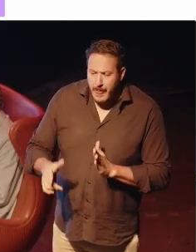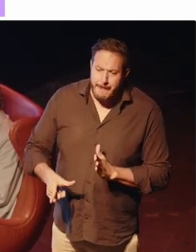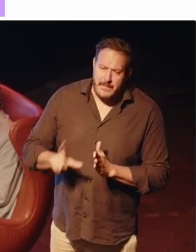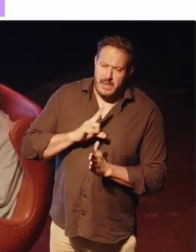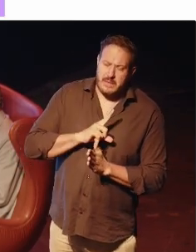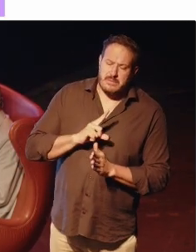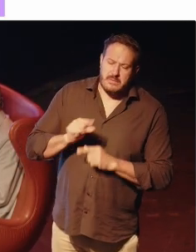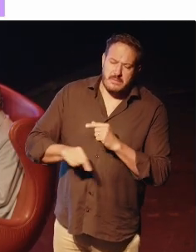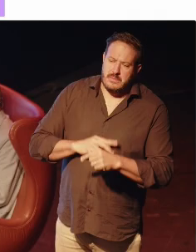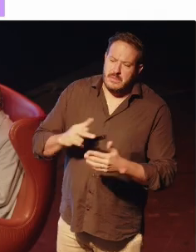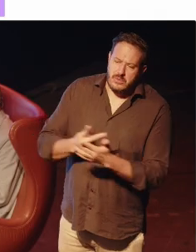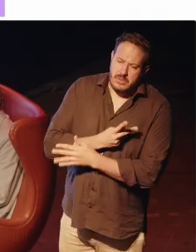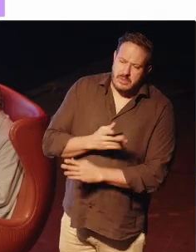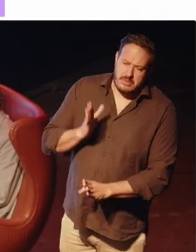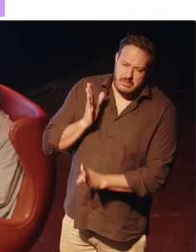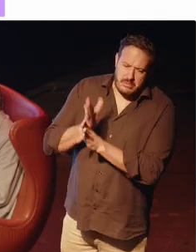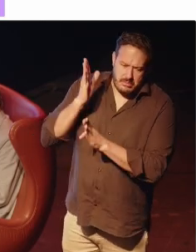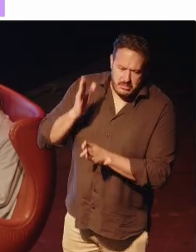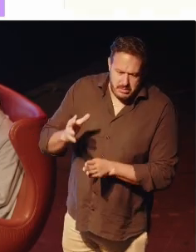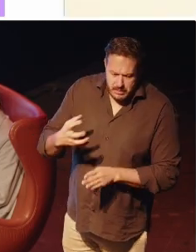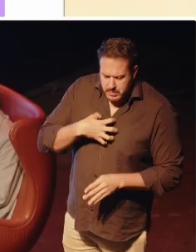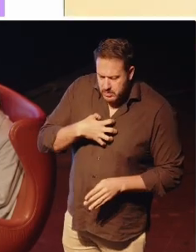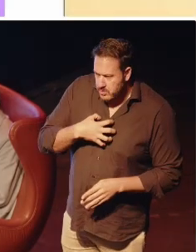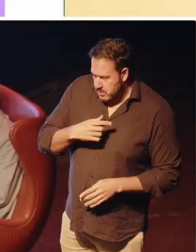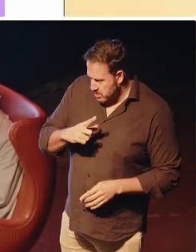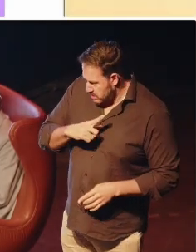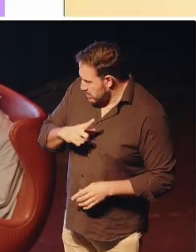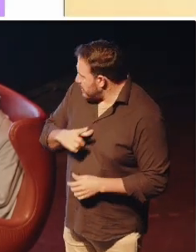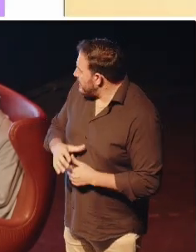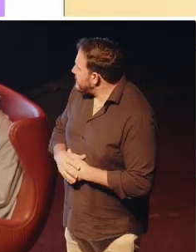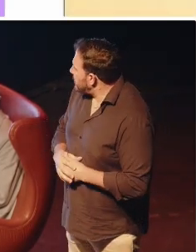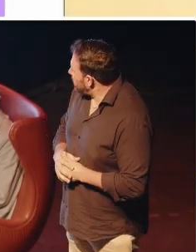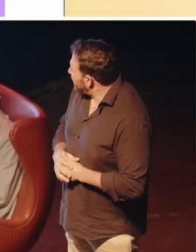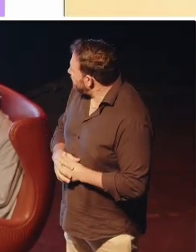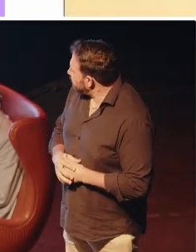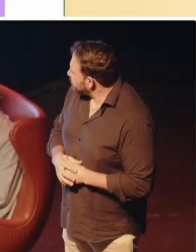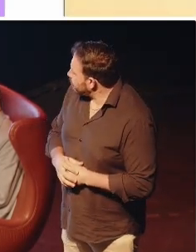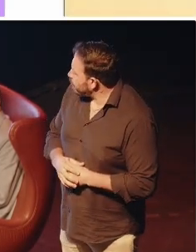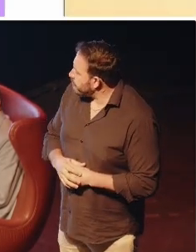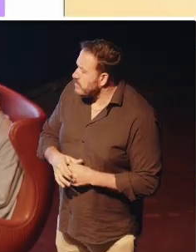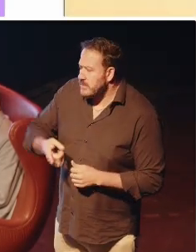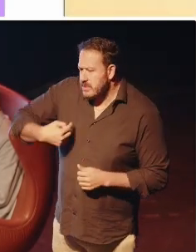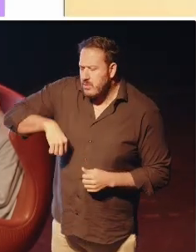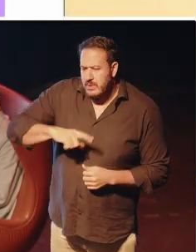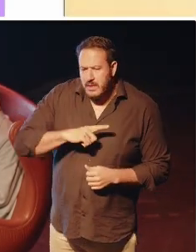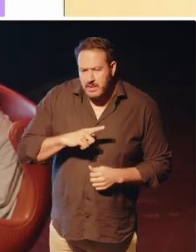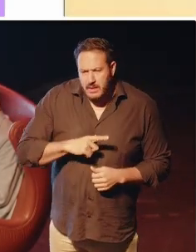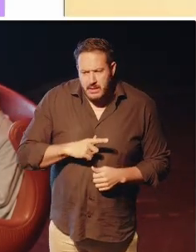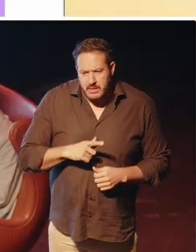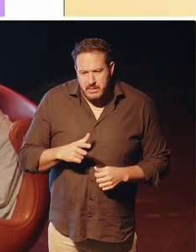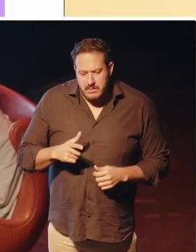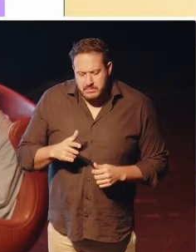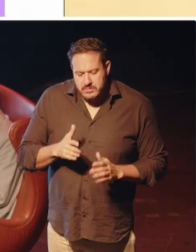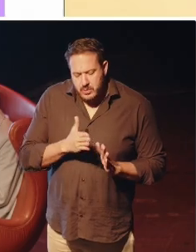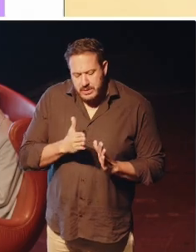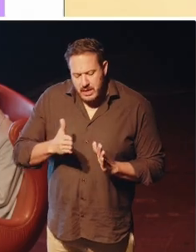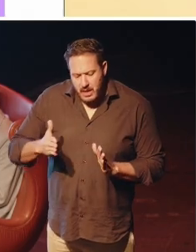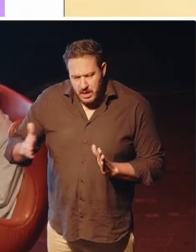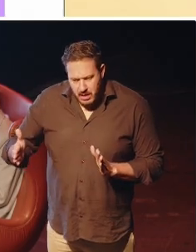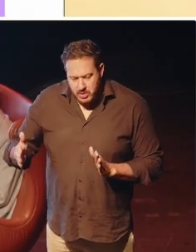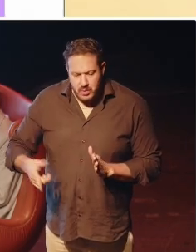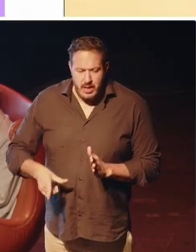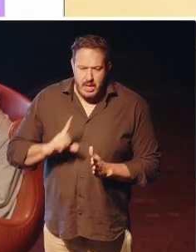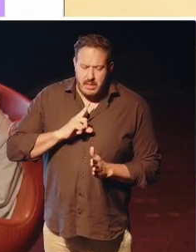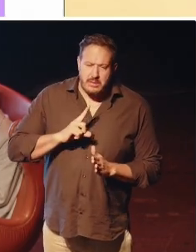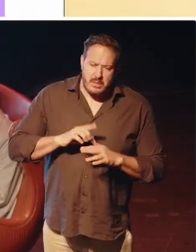pré-sintomático, antes de que os sintomas apareçam. Então, a gente tem um estágio pré-clínico na doença de Alzheimer